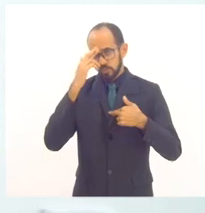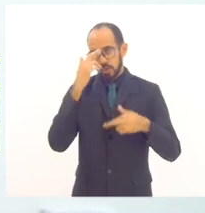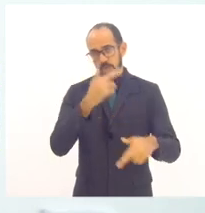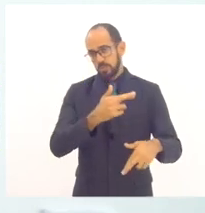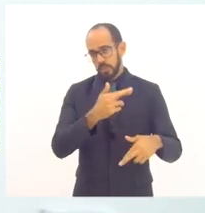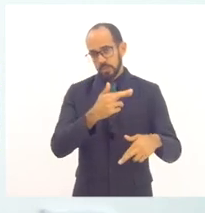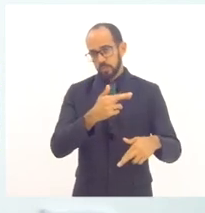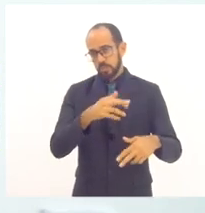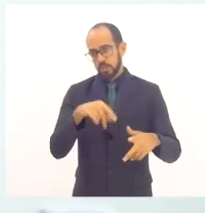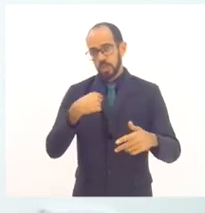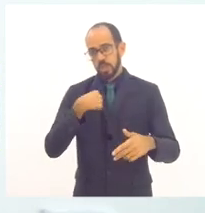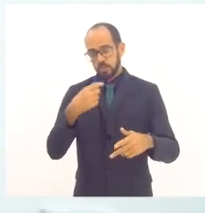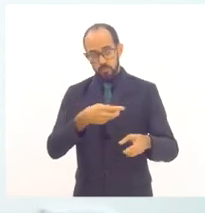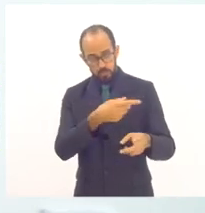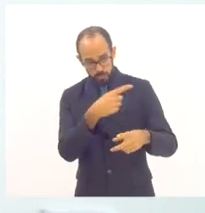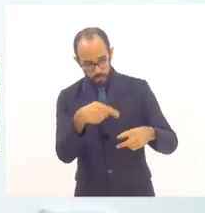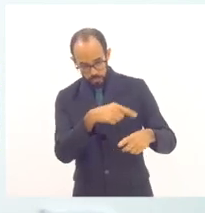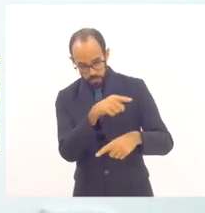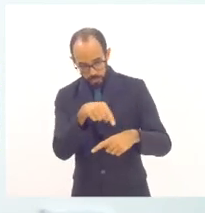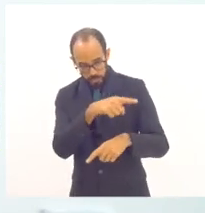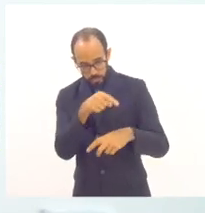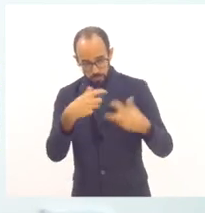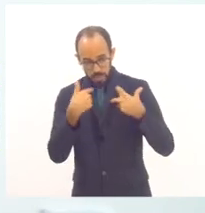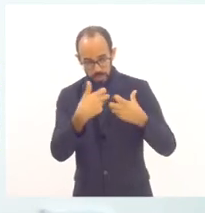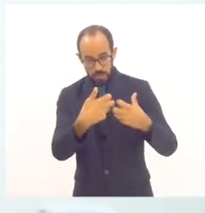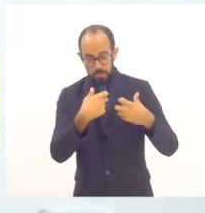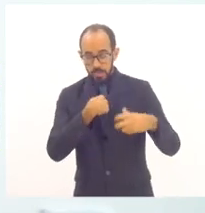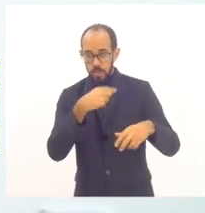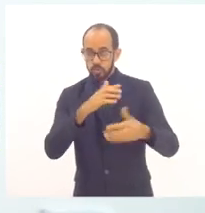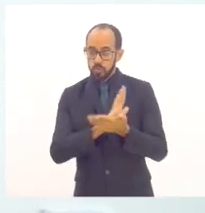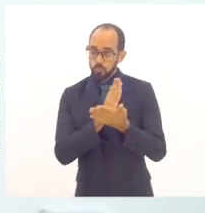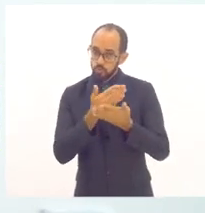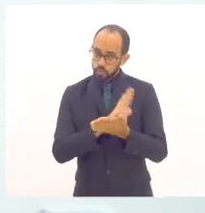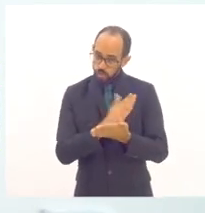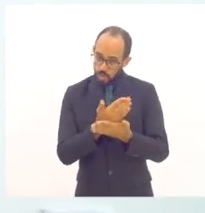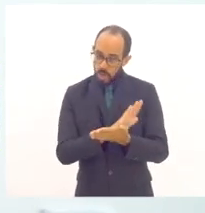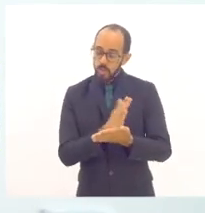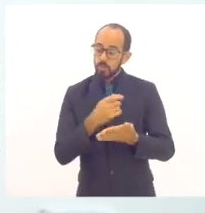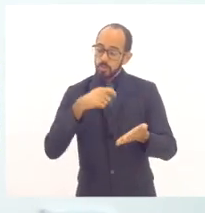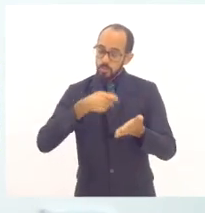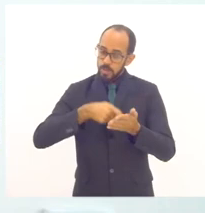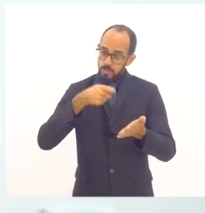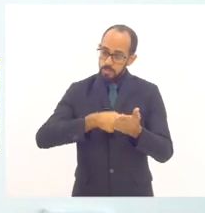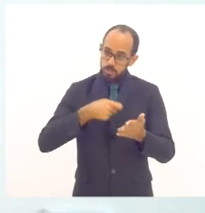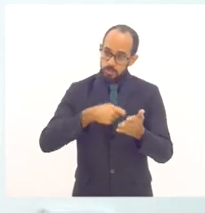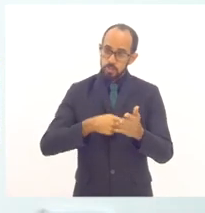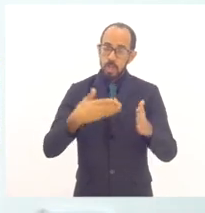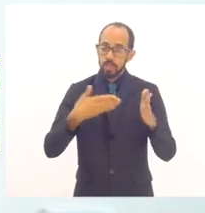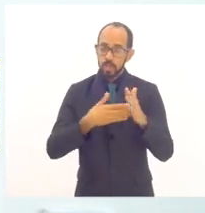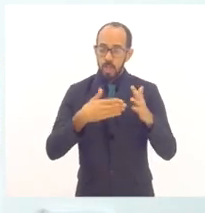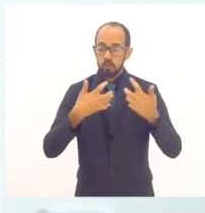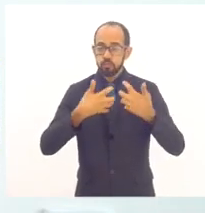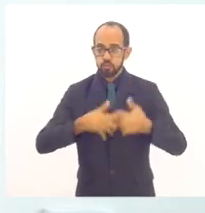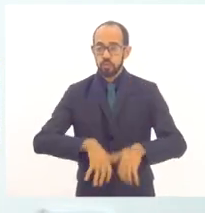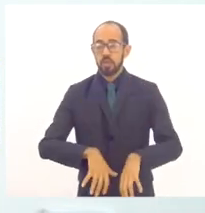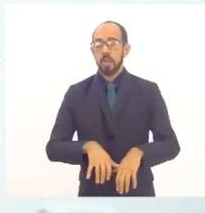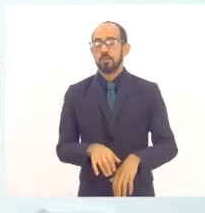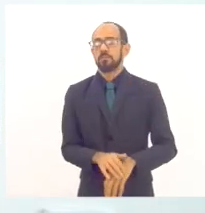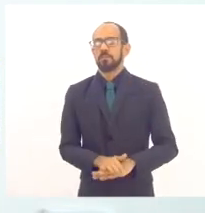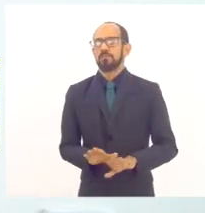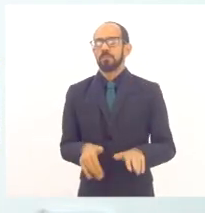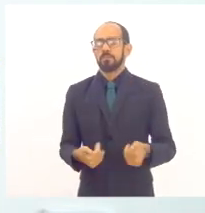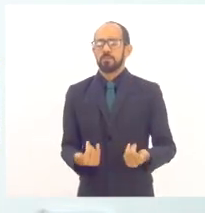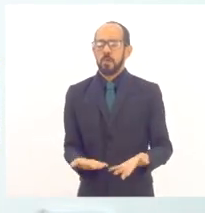que eu sou aquele eco chato de plantão que fica lá em cima até a coisa funcionar. Muito